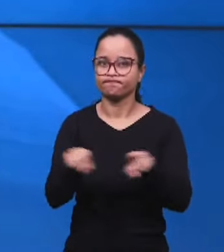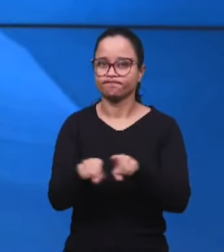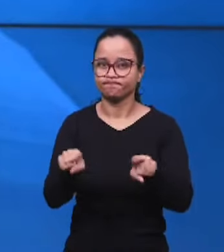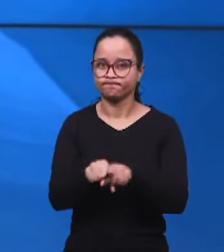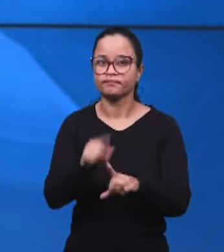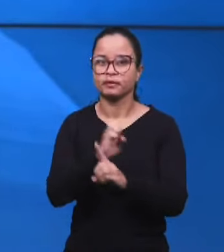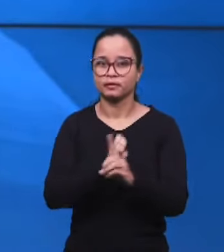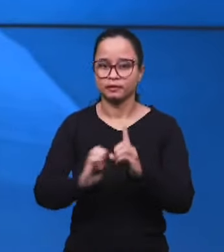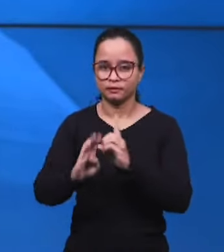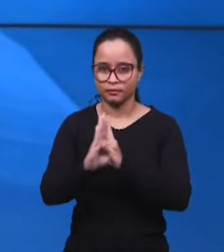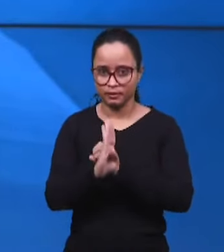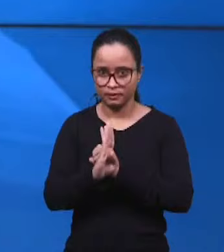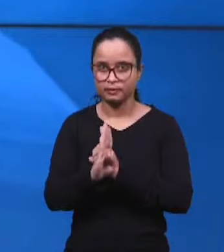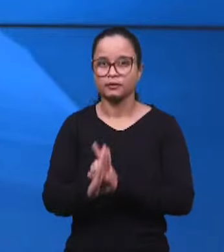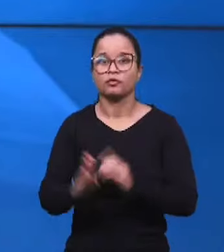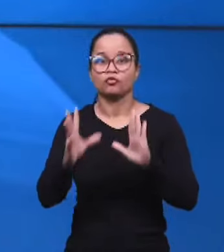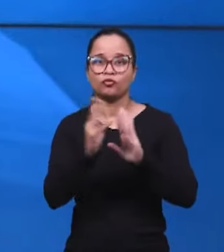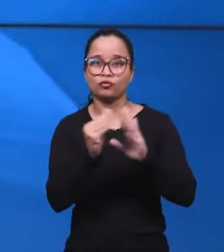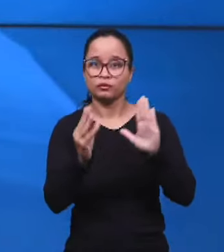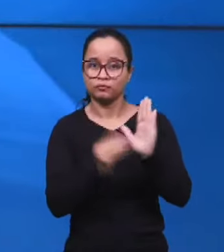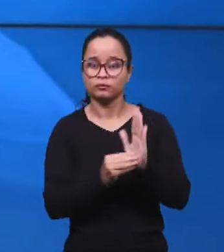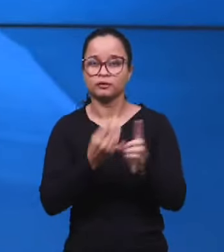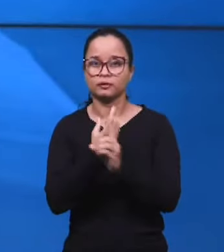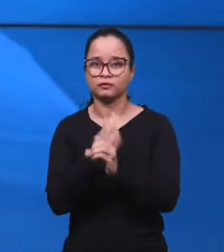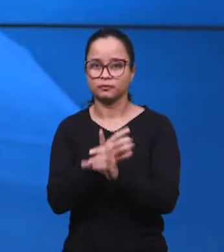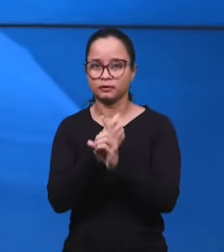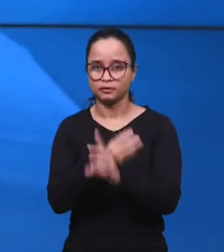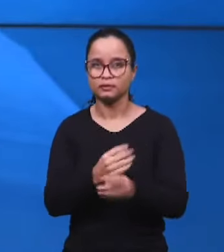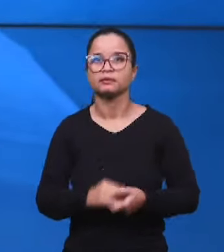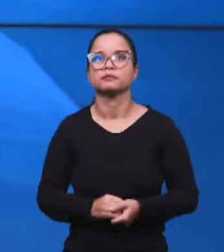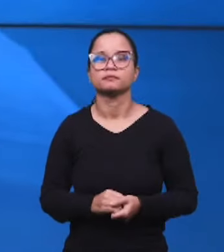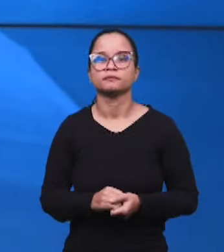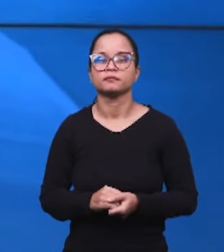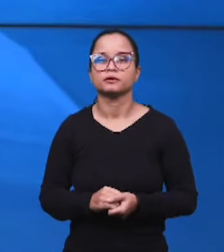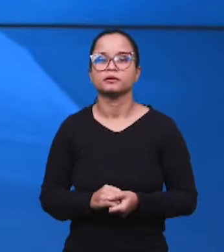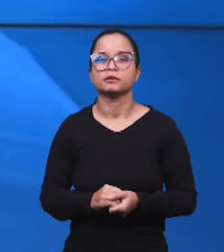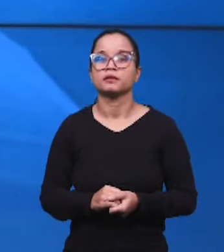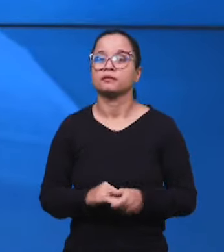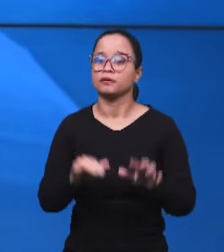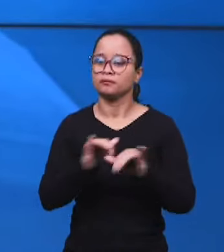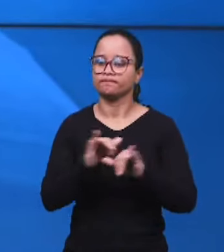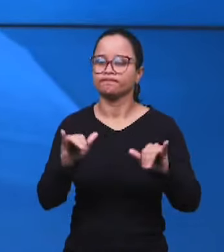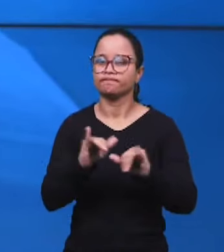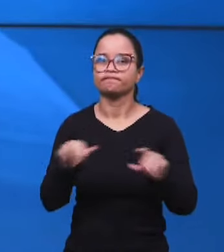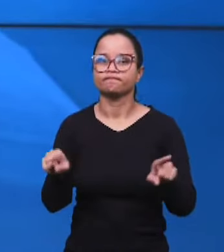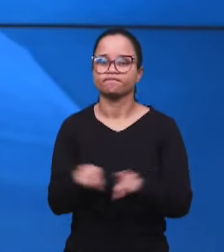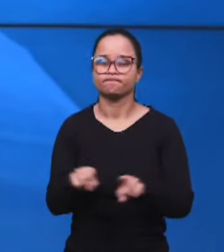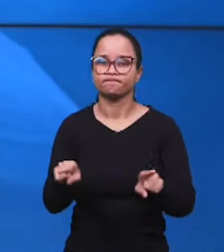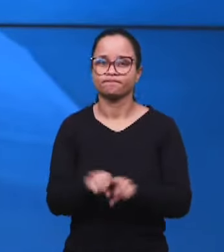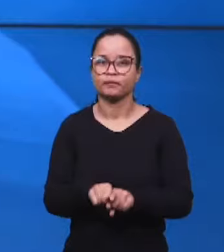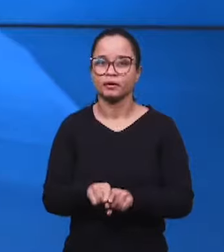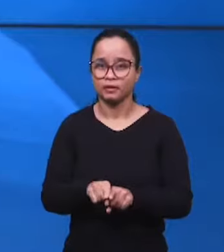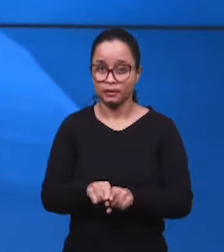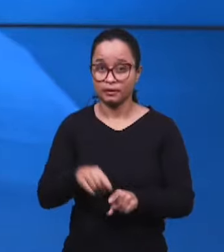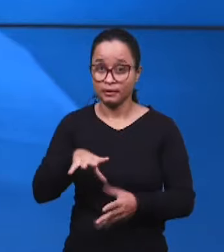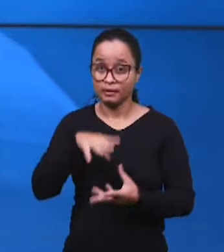também da Escola Bíblica Dominical, onde ali o conteúdo doutrinário, muito farto, muito rico, vai ser transmitido